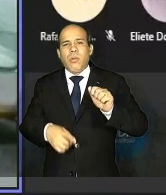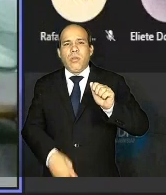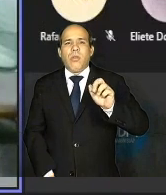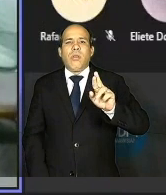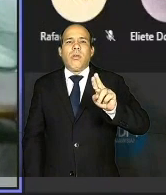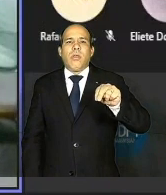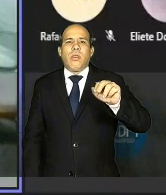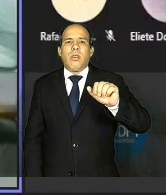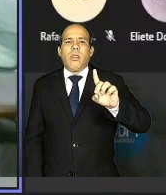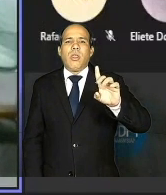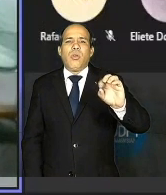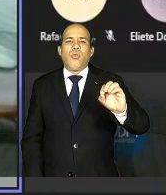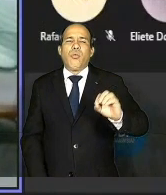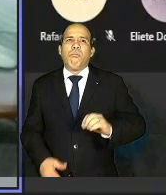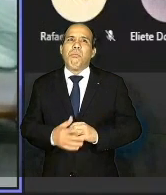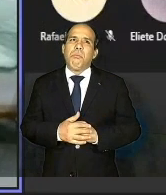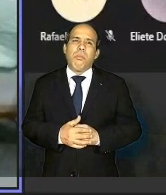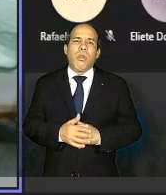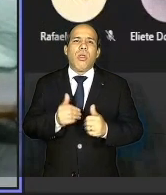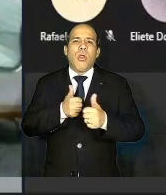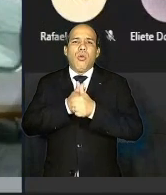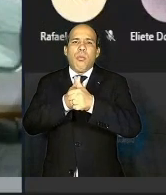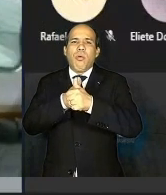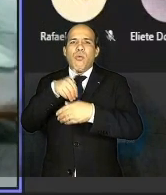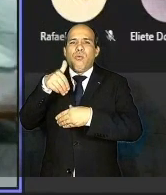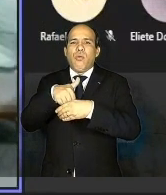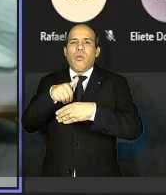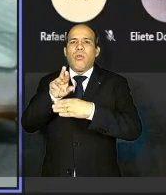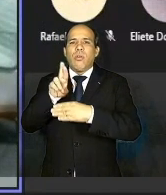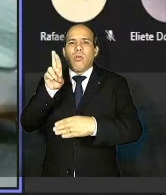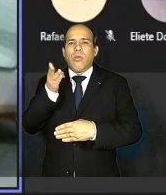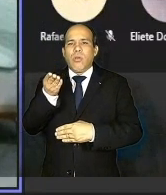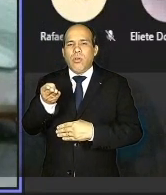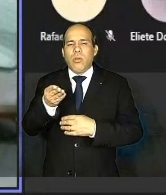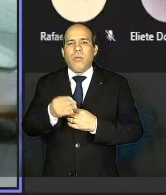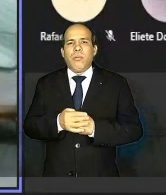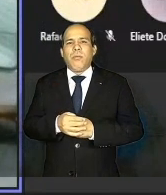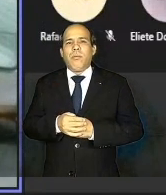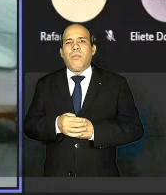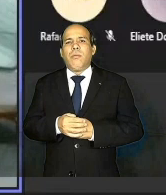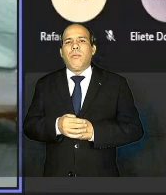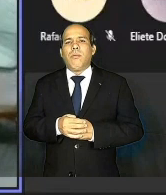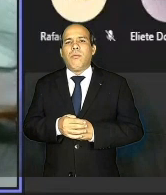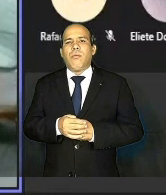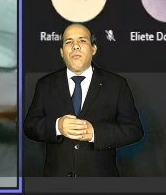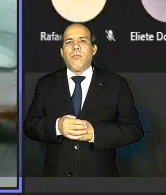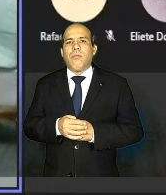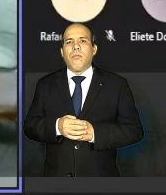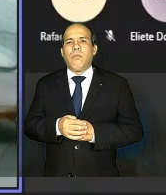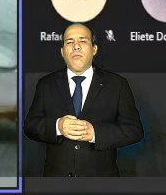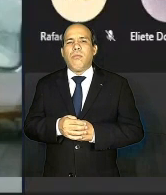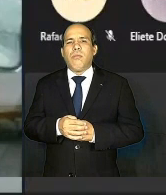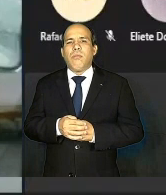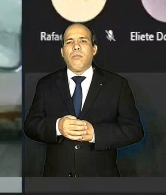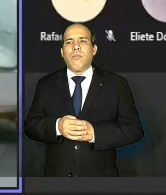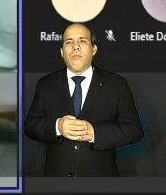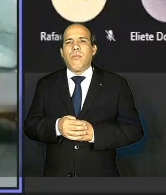Perfeito. Vamos ouvir, então, o desembargador Arnaldo. Na situação aí, eu acompanho o voto de Vossa Excelência,